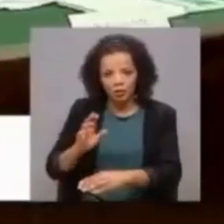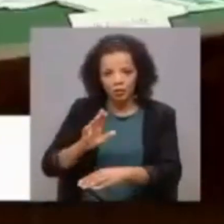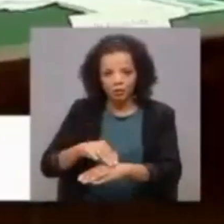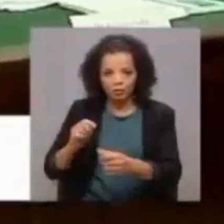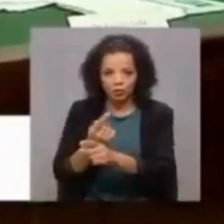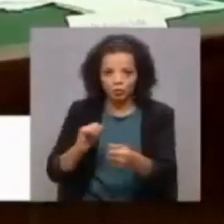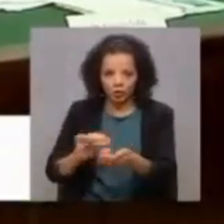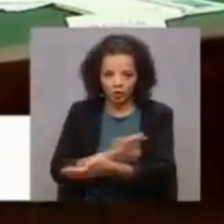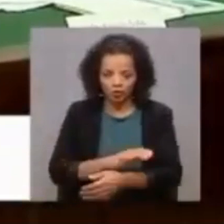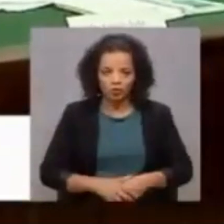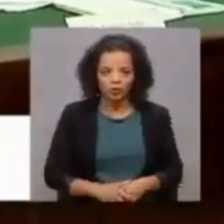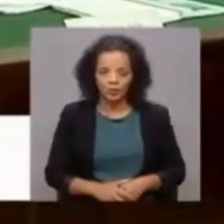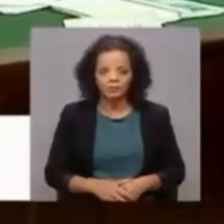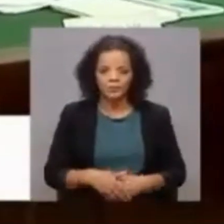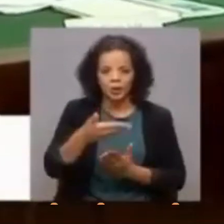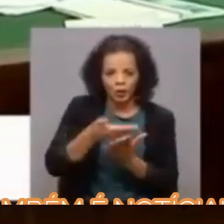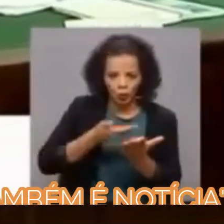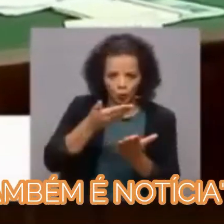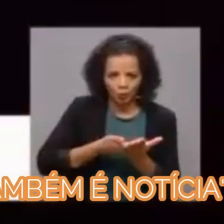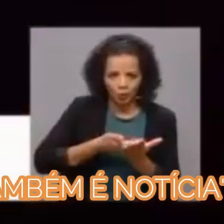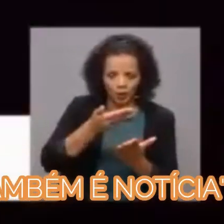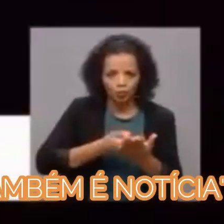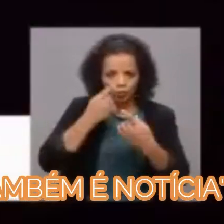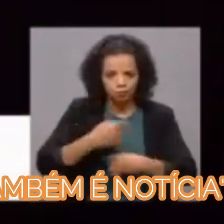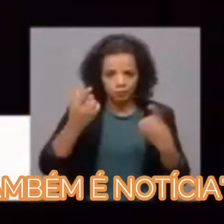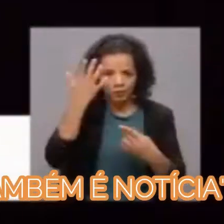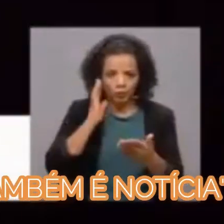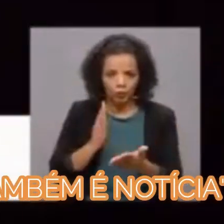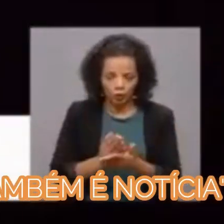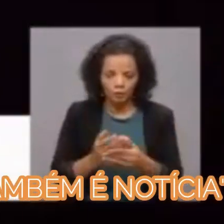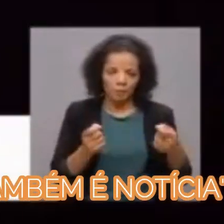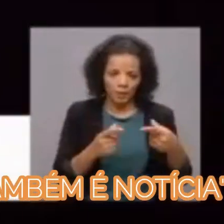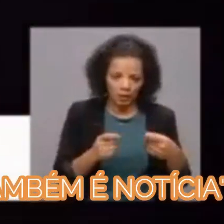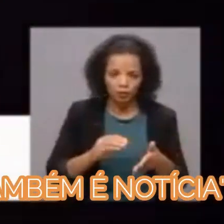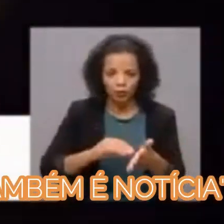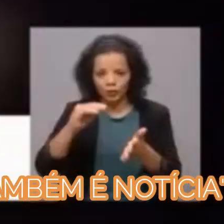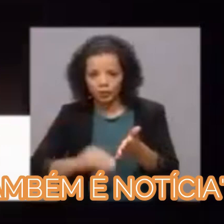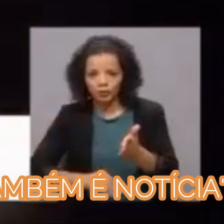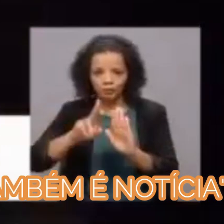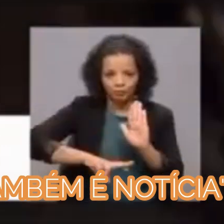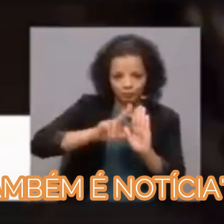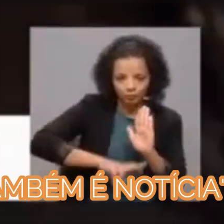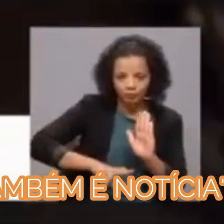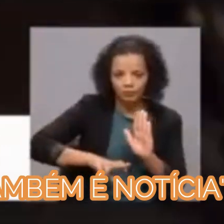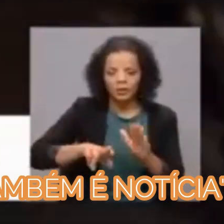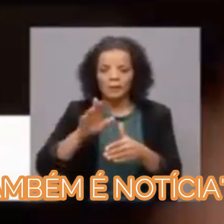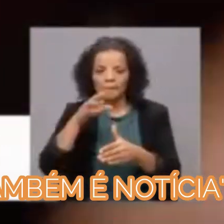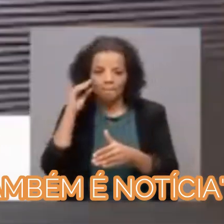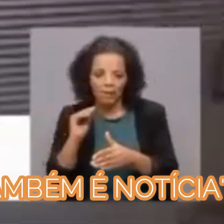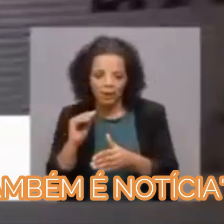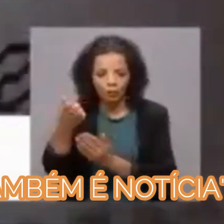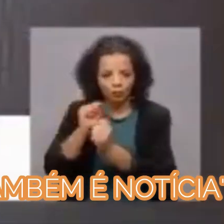Jornalistas. Entre os documentos revelados nos últimos dias, há e-mails, contratos, relatórios, extratos bancários